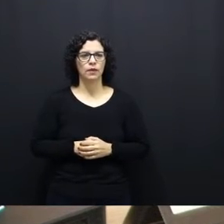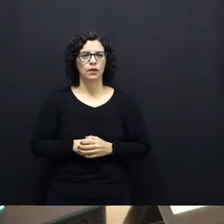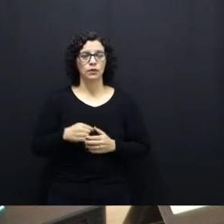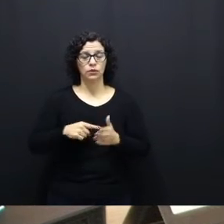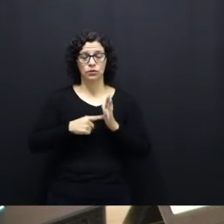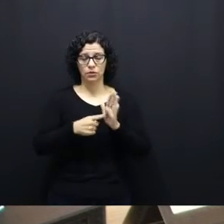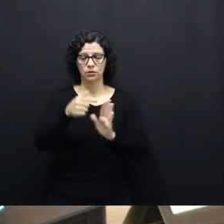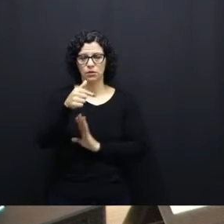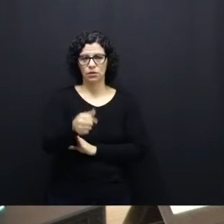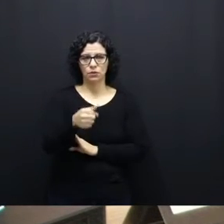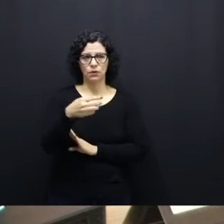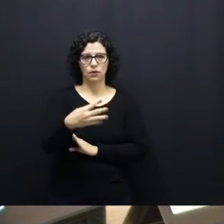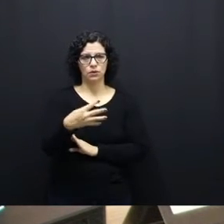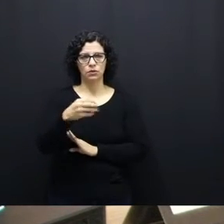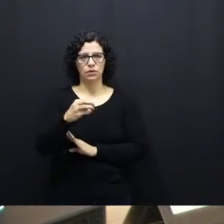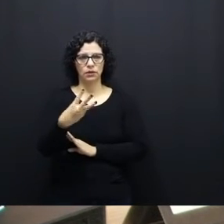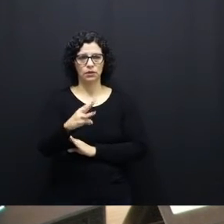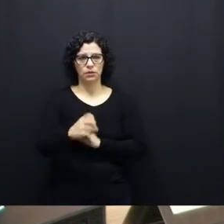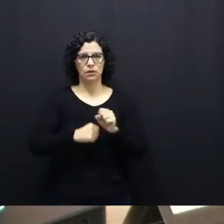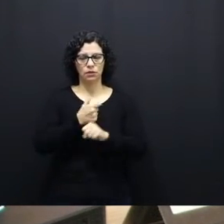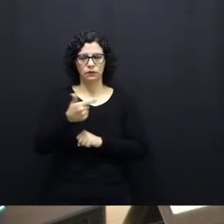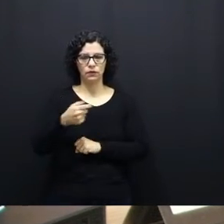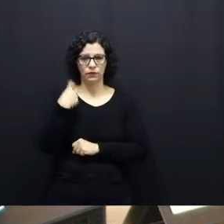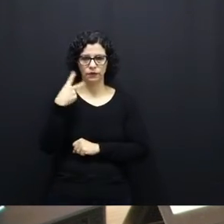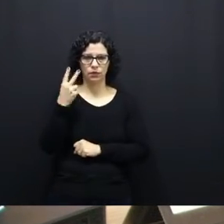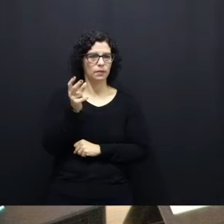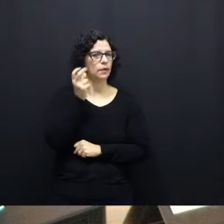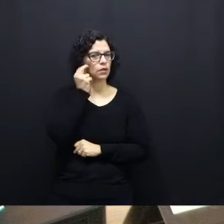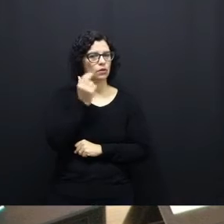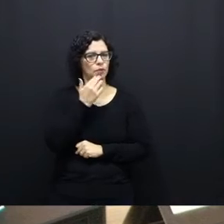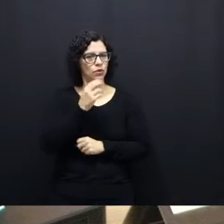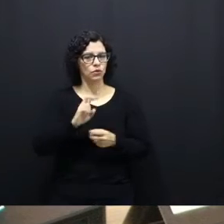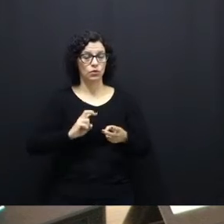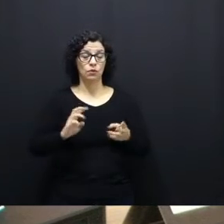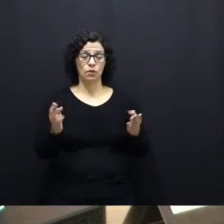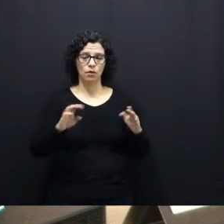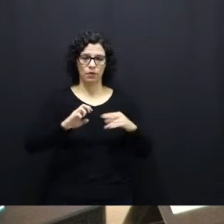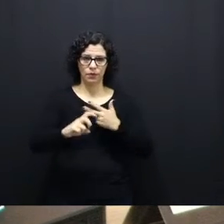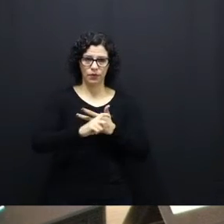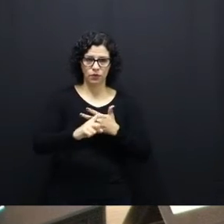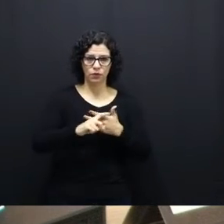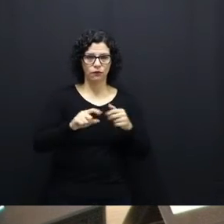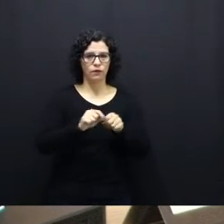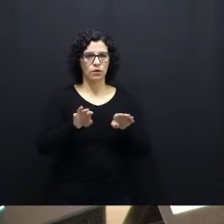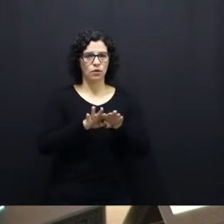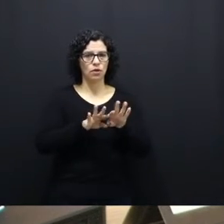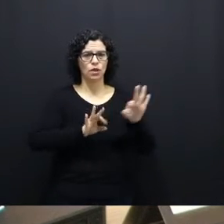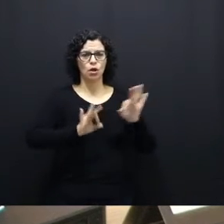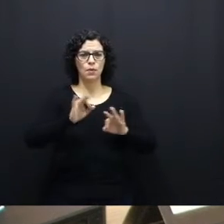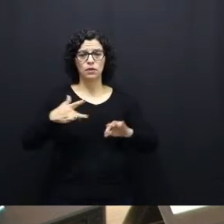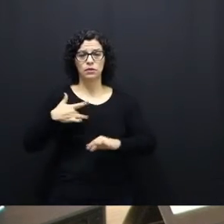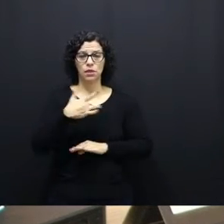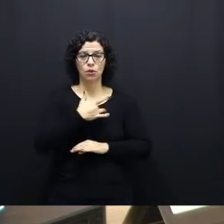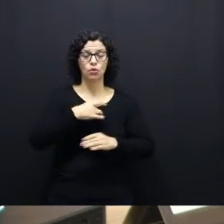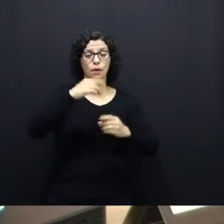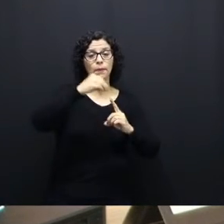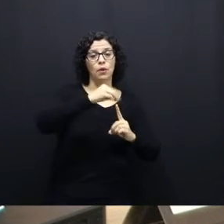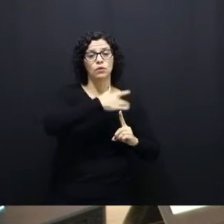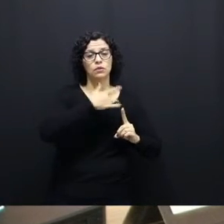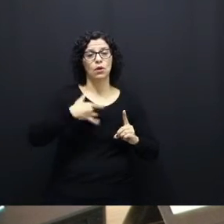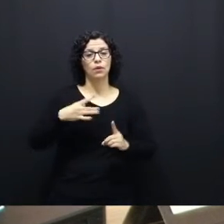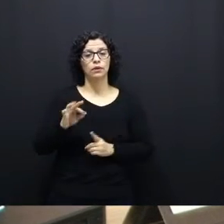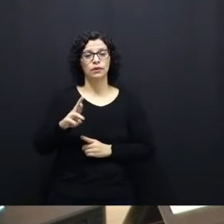indicação no 7403 2022 vereador Paulinho boladona Poder Executivo realize mutirão de saúde na unidade de saúde